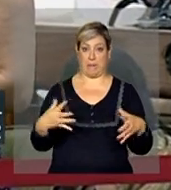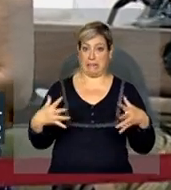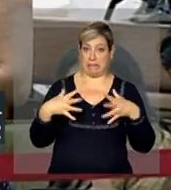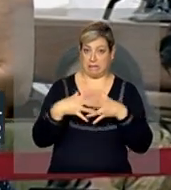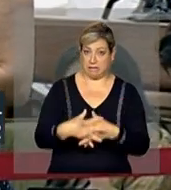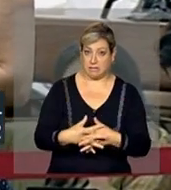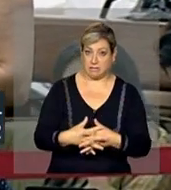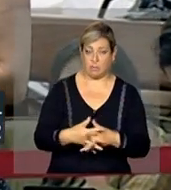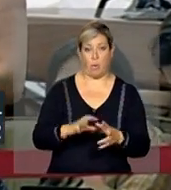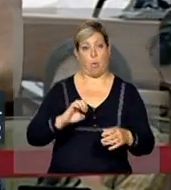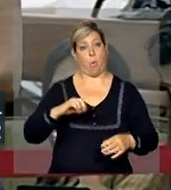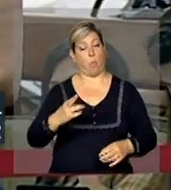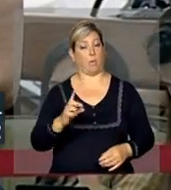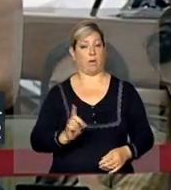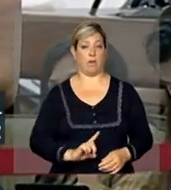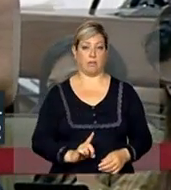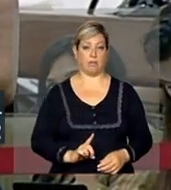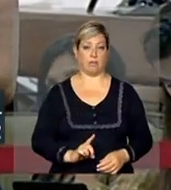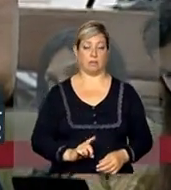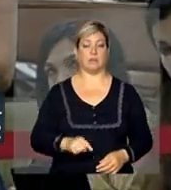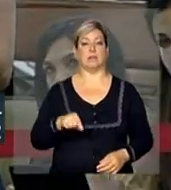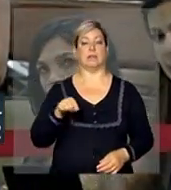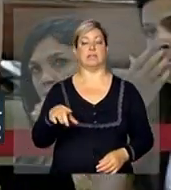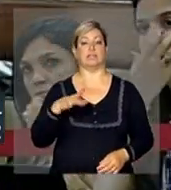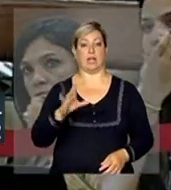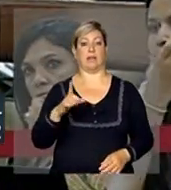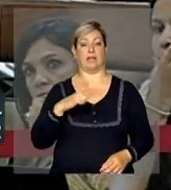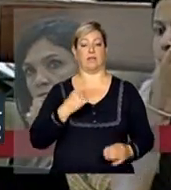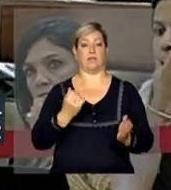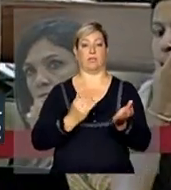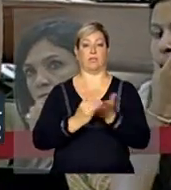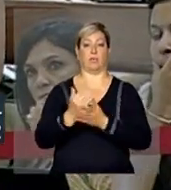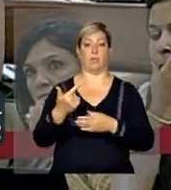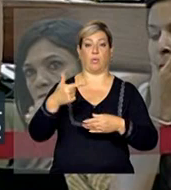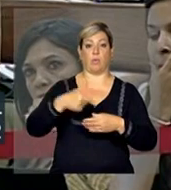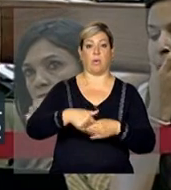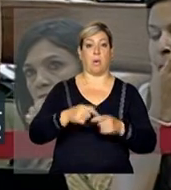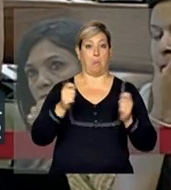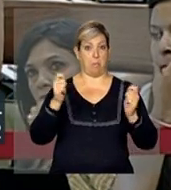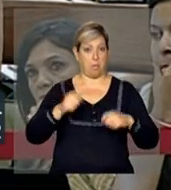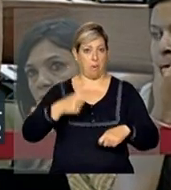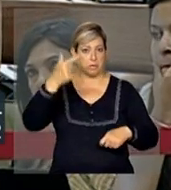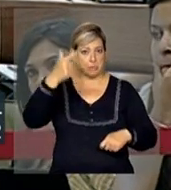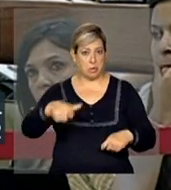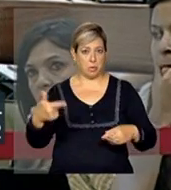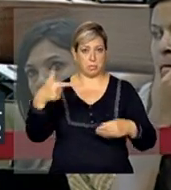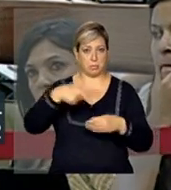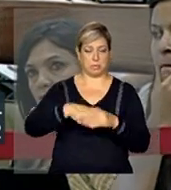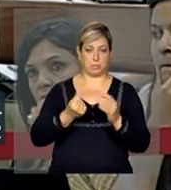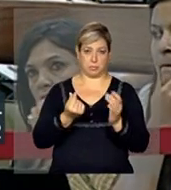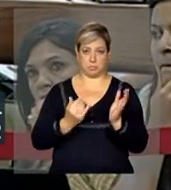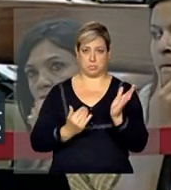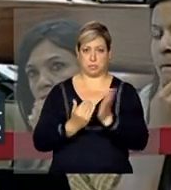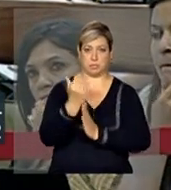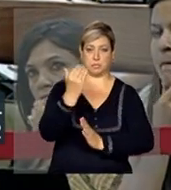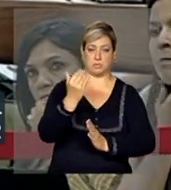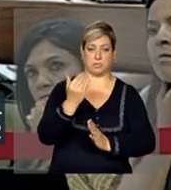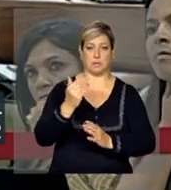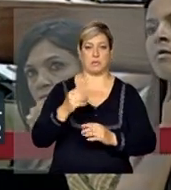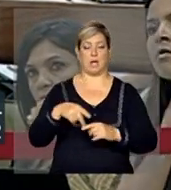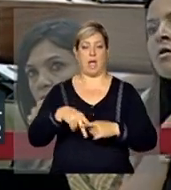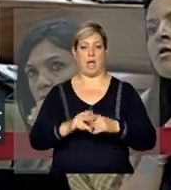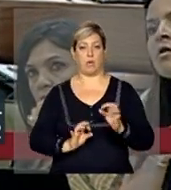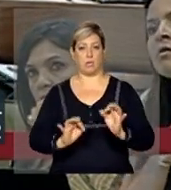comprometer ou não? Já teve um aumento de combustíveis, há uma possibilidade de ter outros aí para tentar corrigir e aumentar o caixa